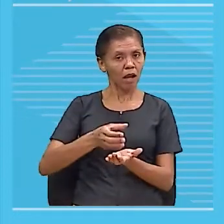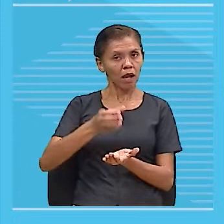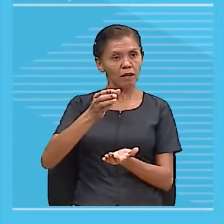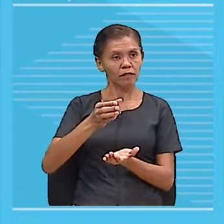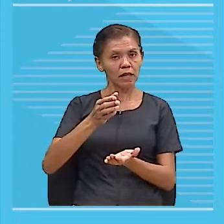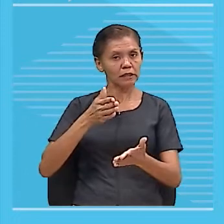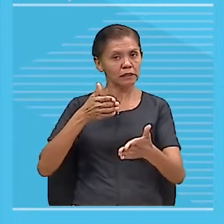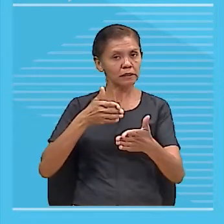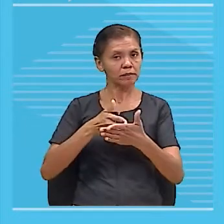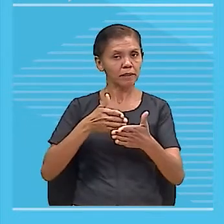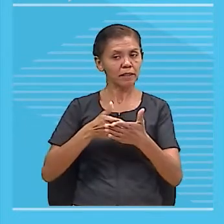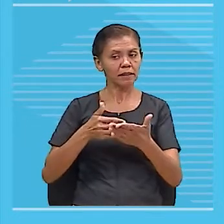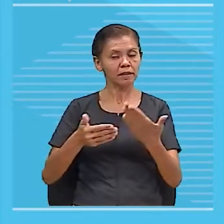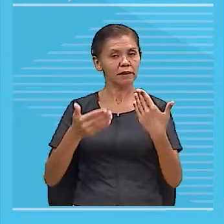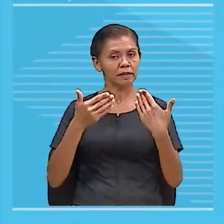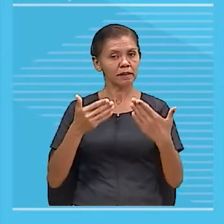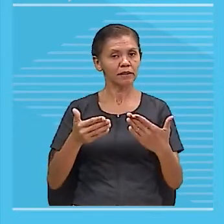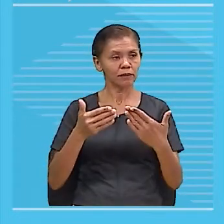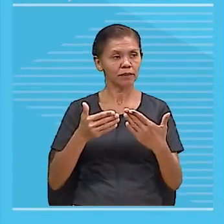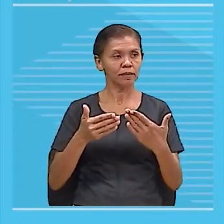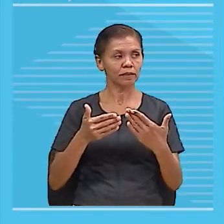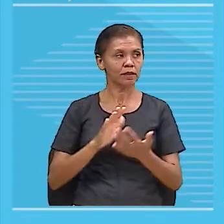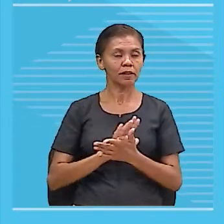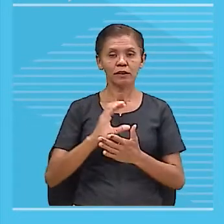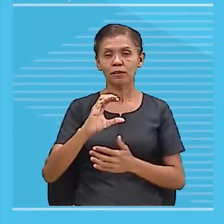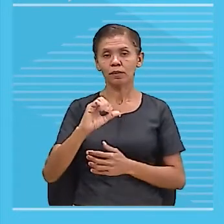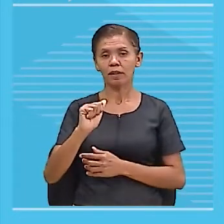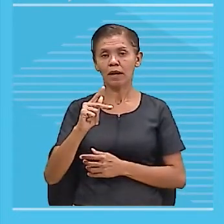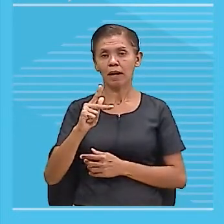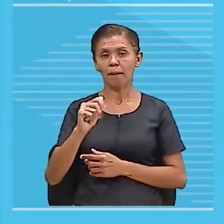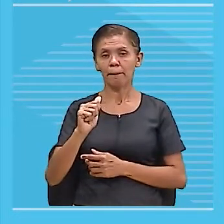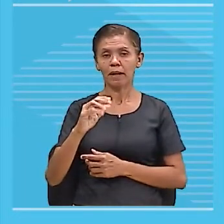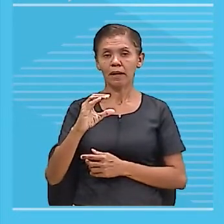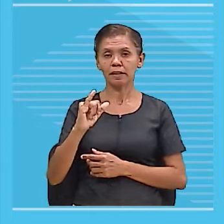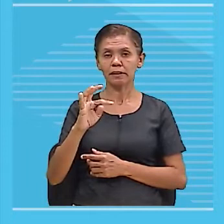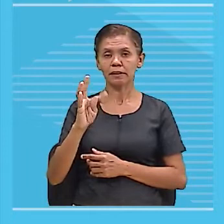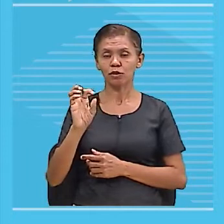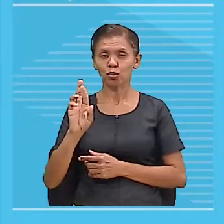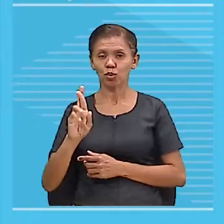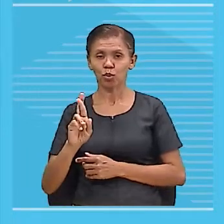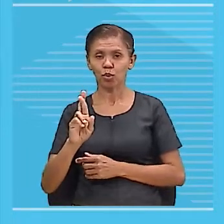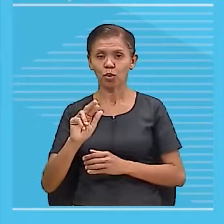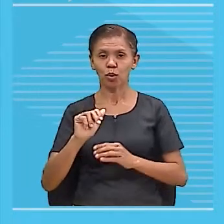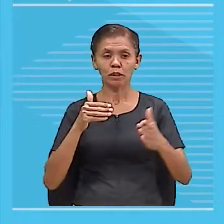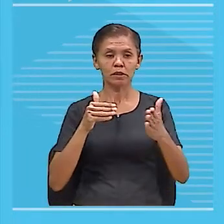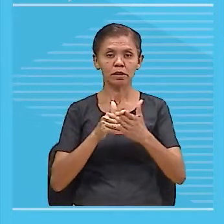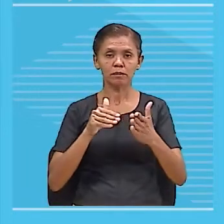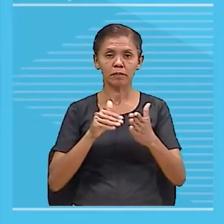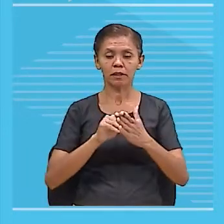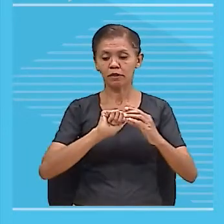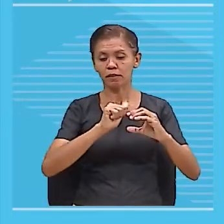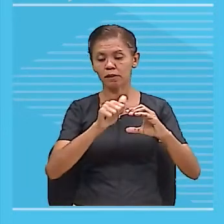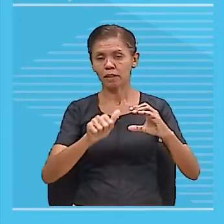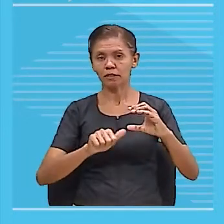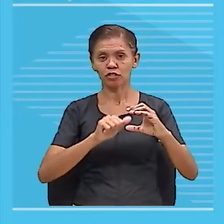capacitor impede a troca de cargas. Beleza? Então, só fiz essa relação para você compreender bem mais